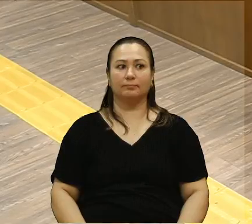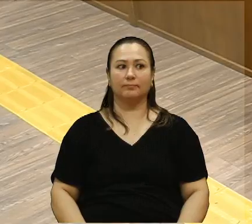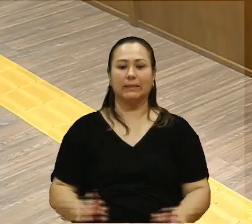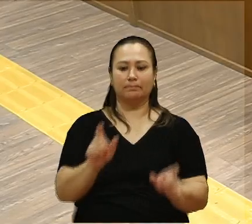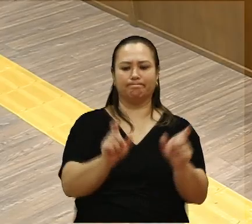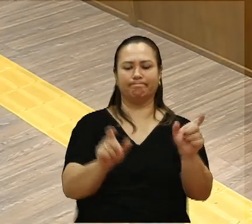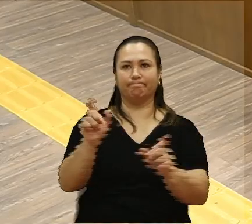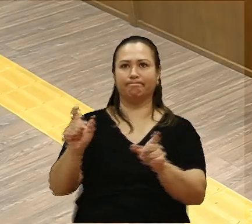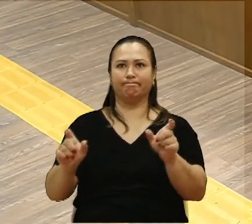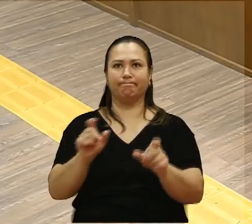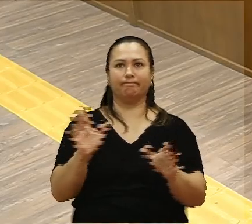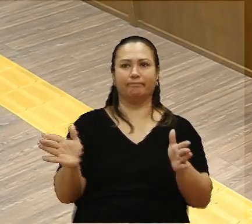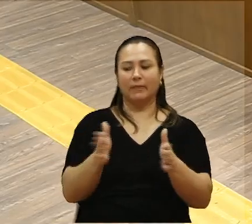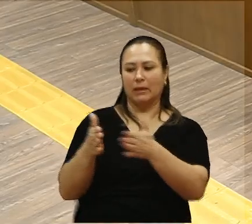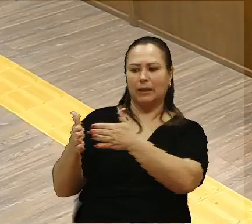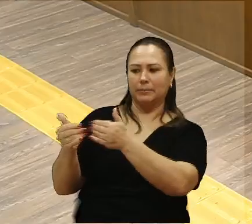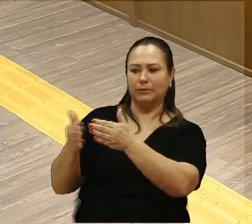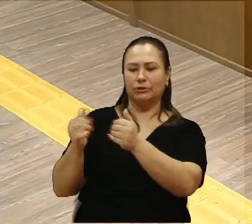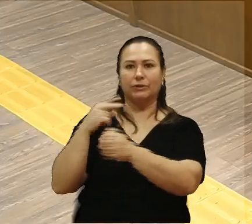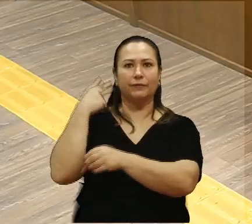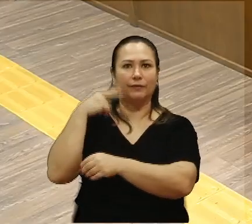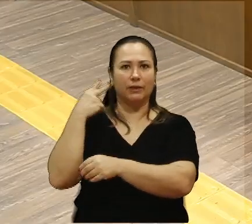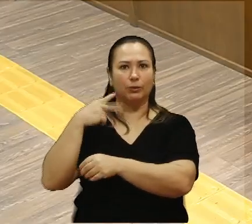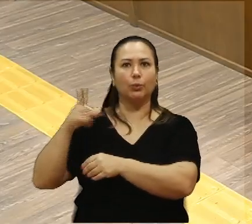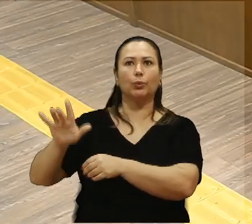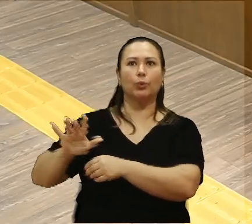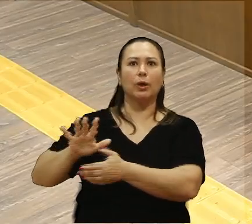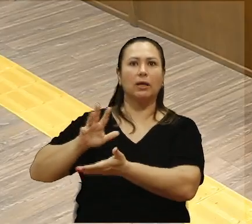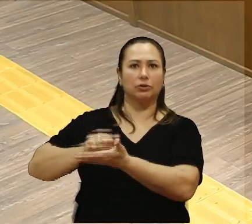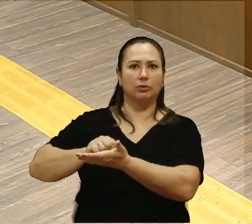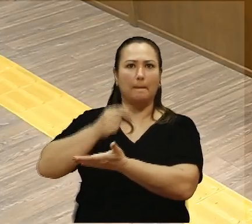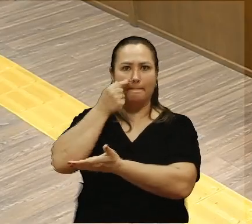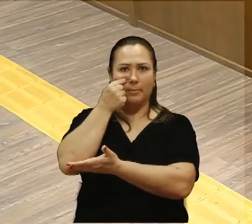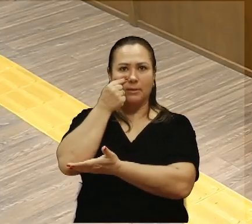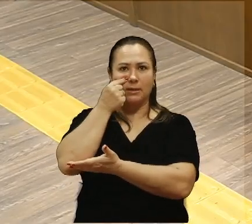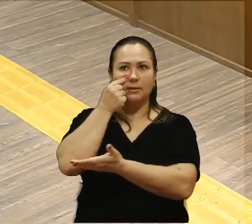Solicito às vereadoras e vereadores que registrem sua presença.